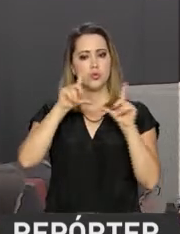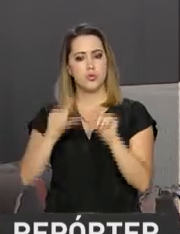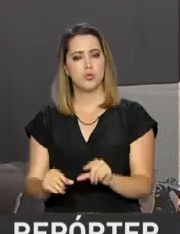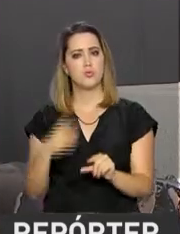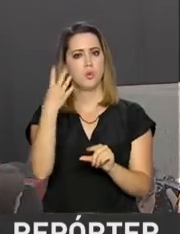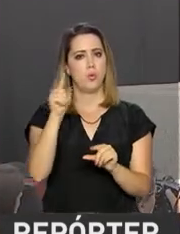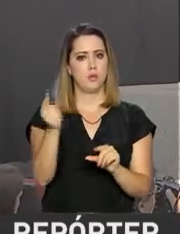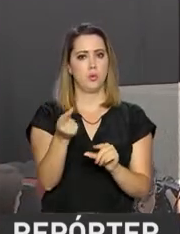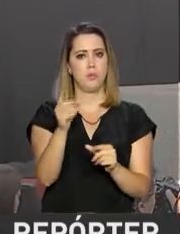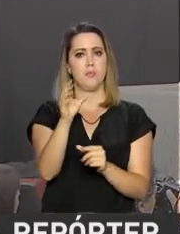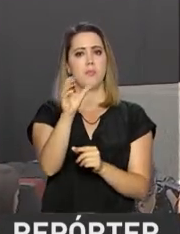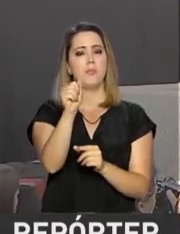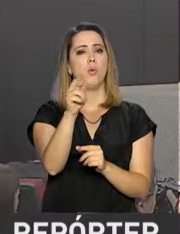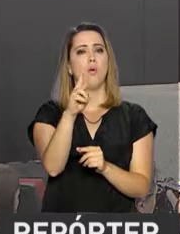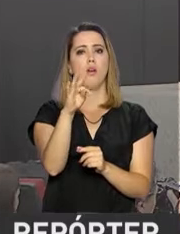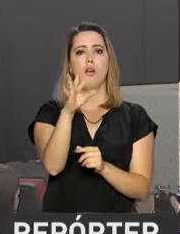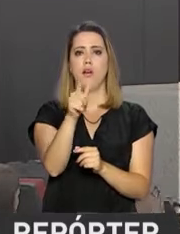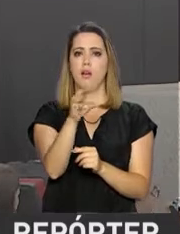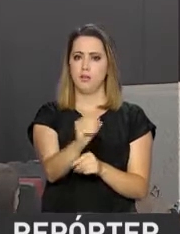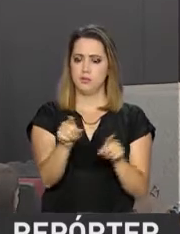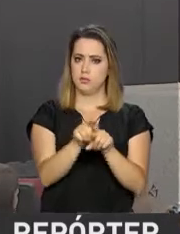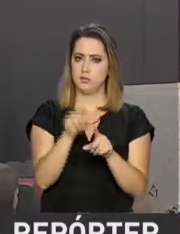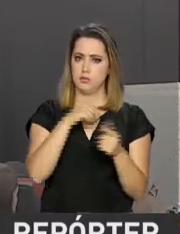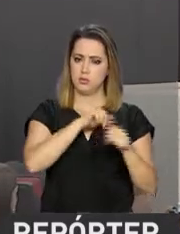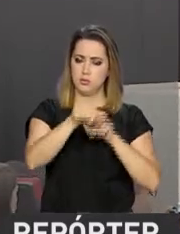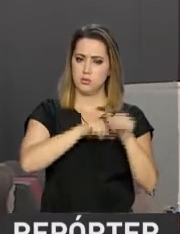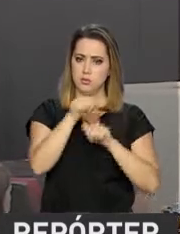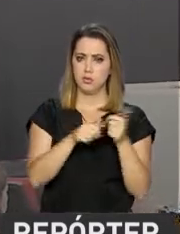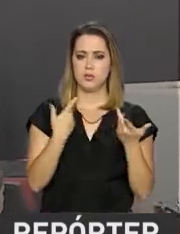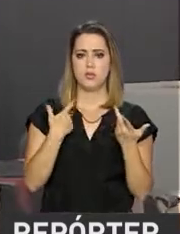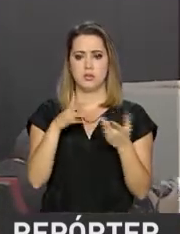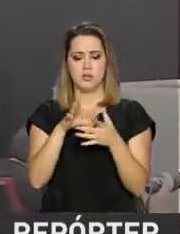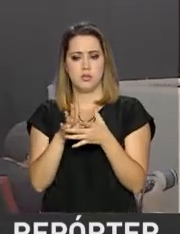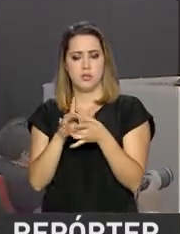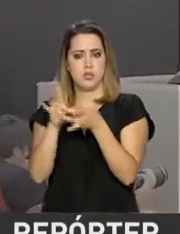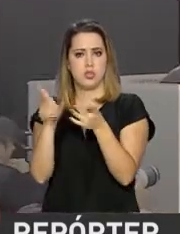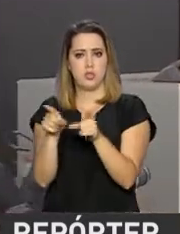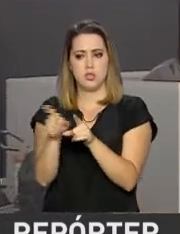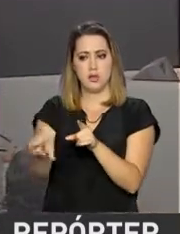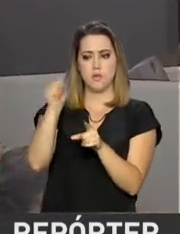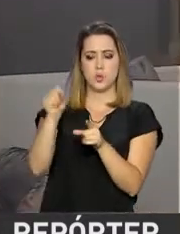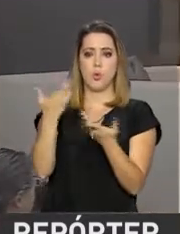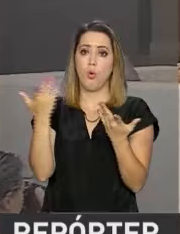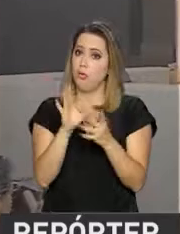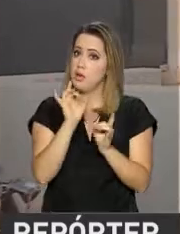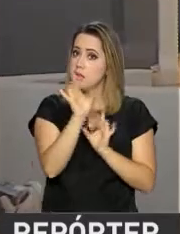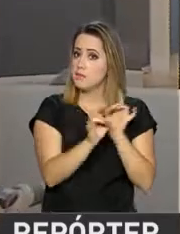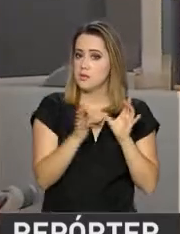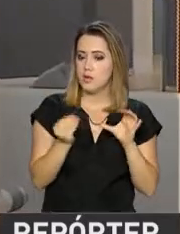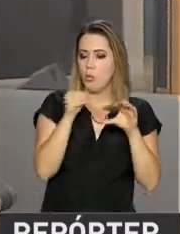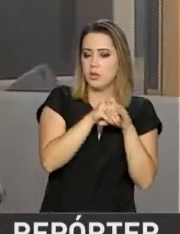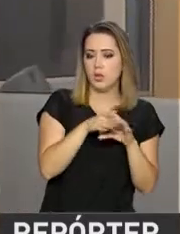a transformação de cargos de provimento em funções exclusivas de de